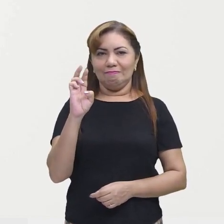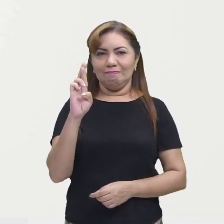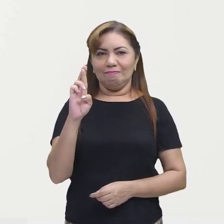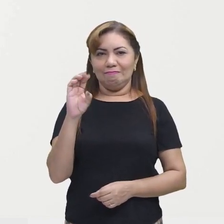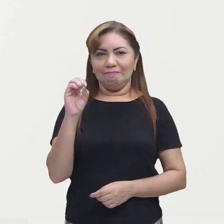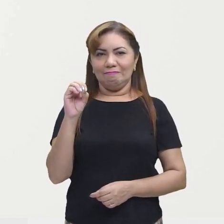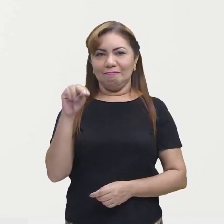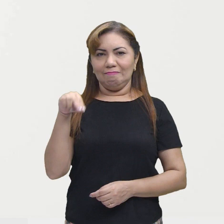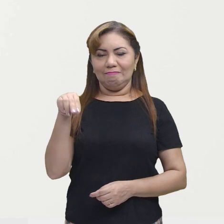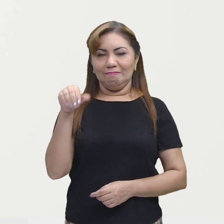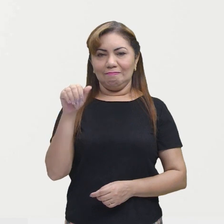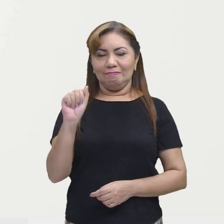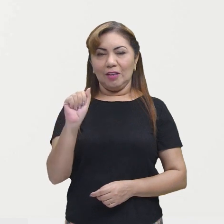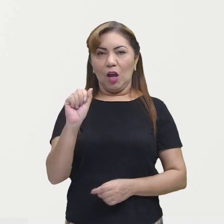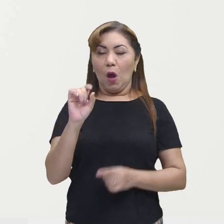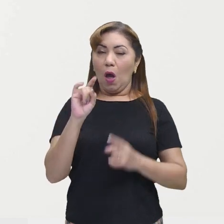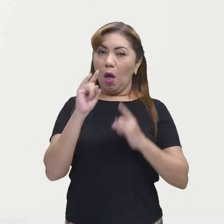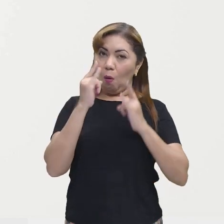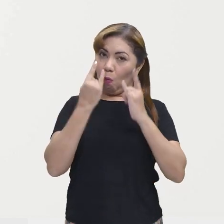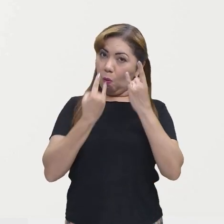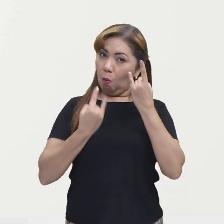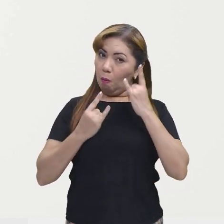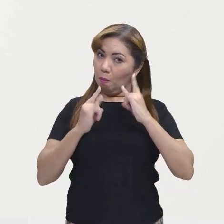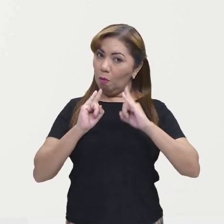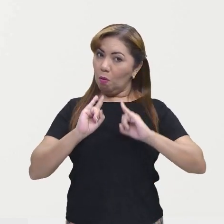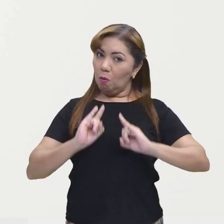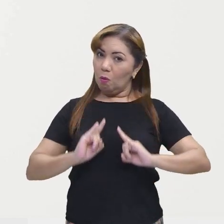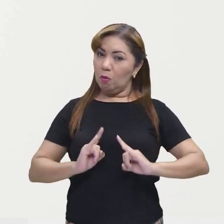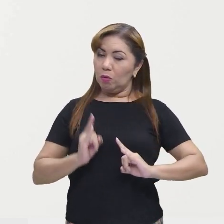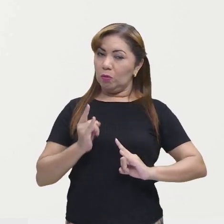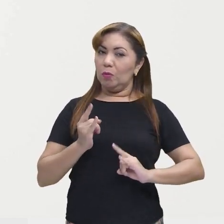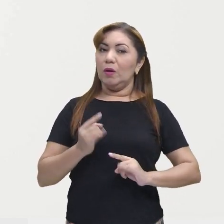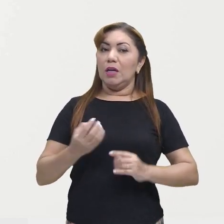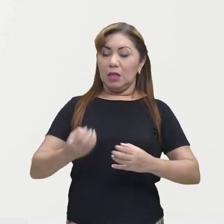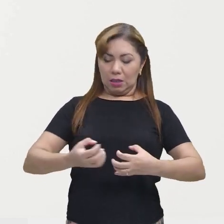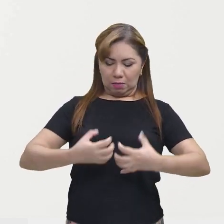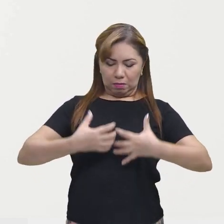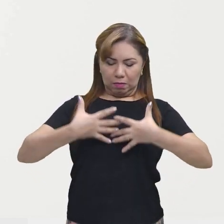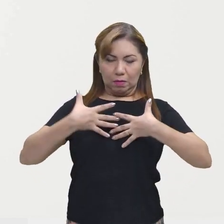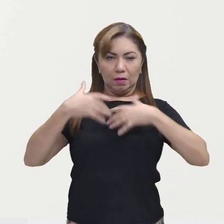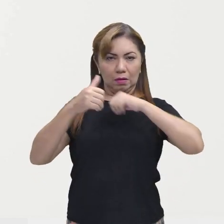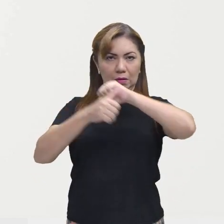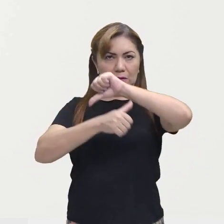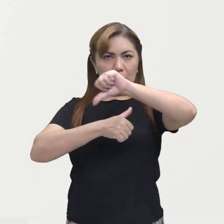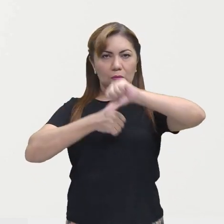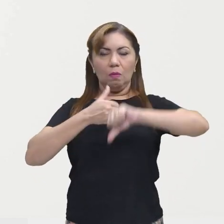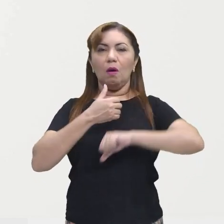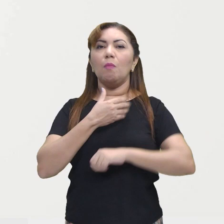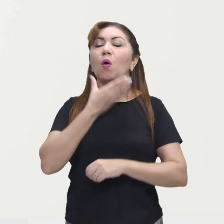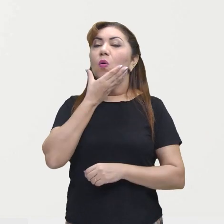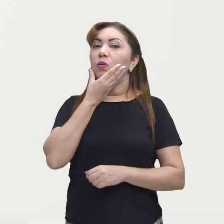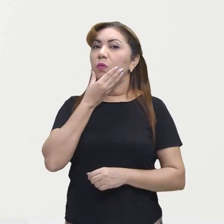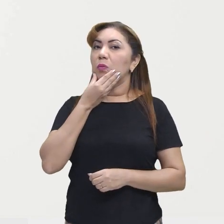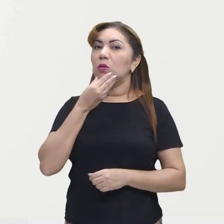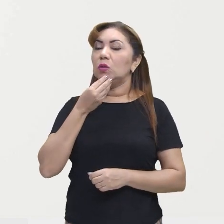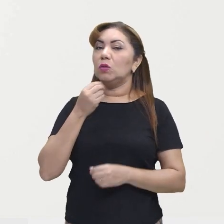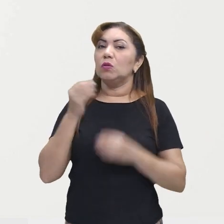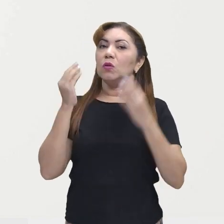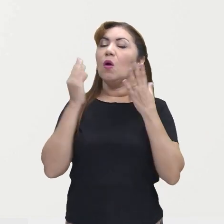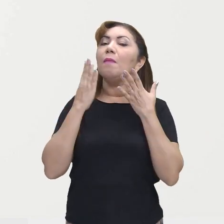testosterona é o que faz, né, os meninos terem essas características de barba, ter músculos